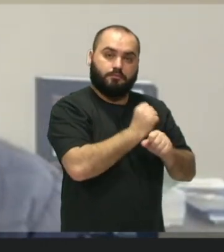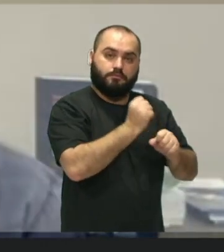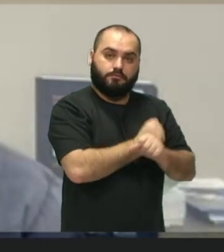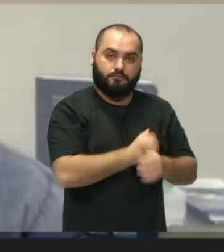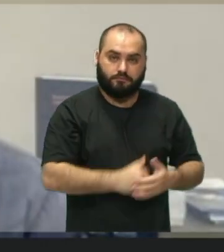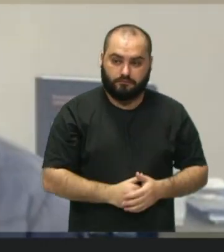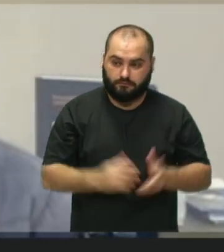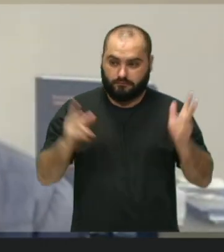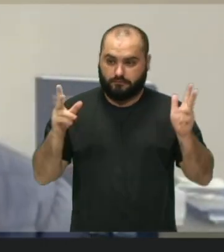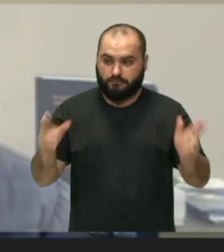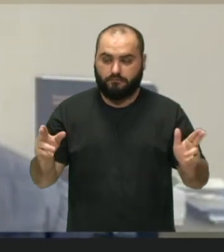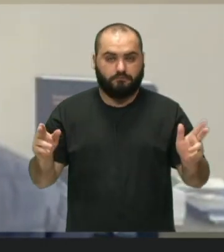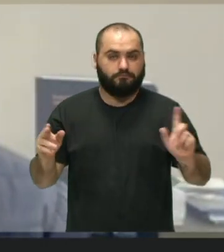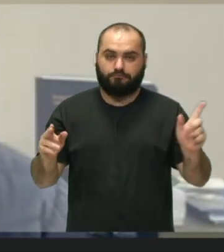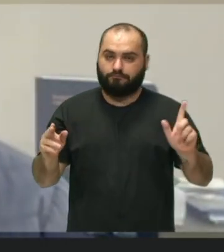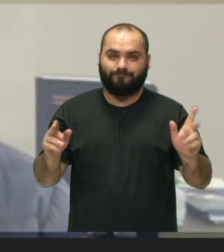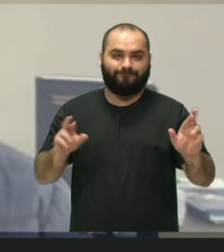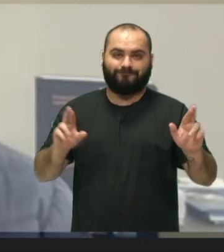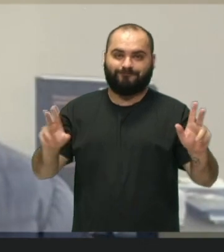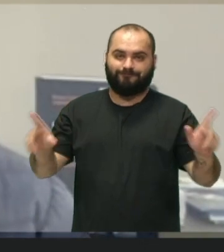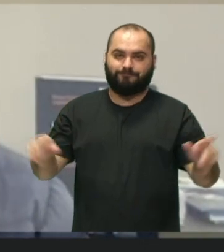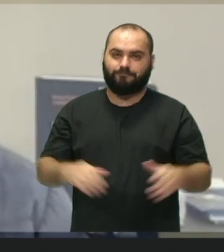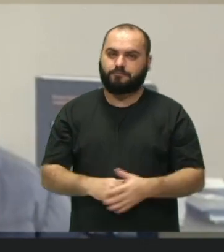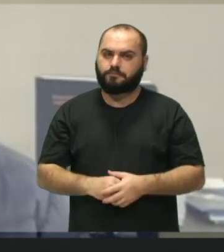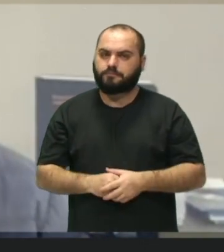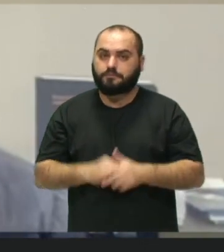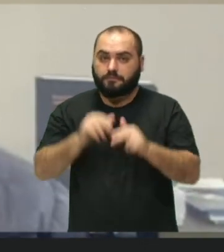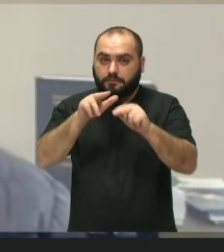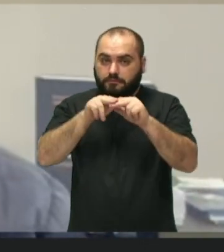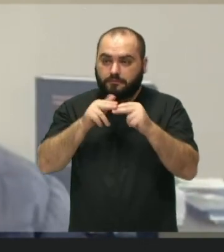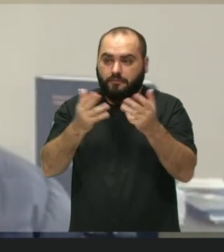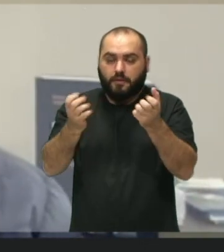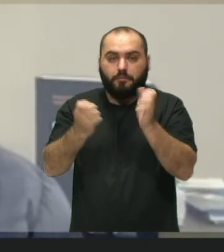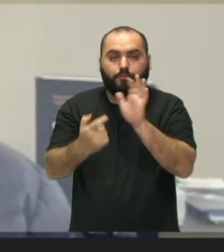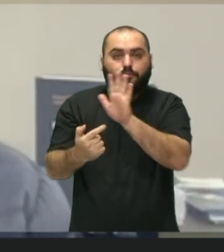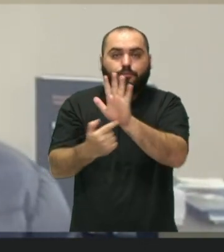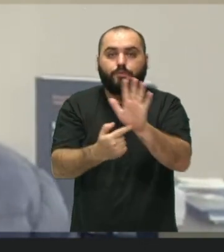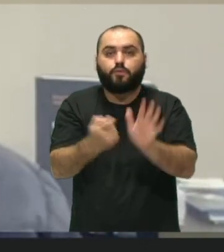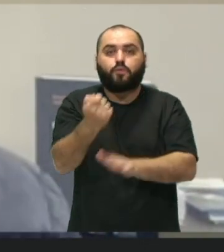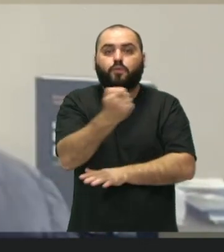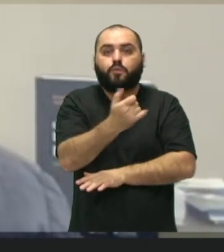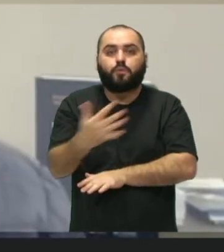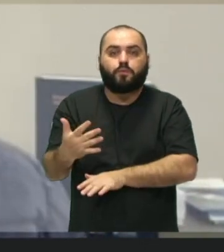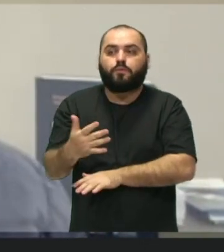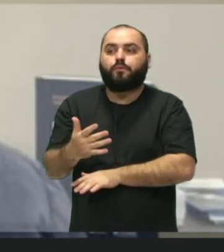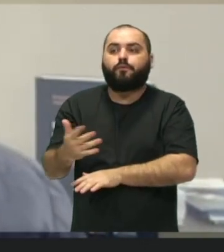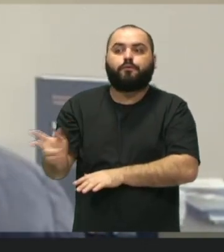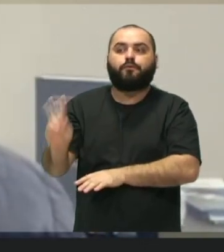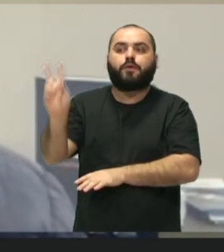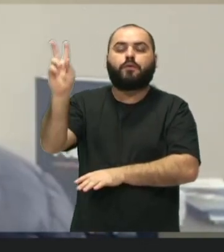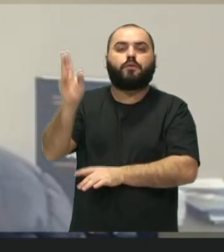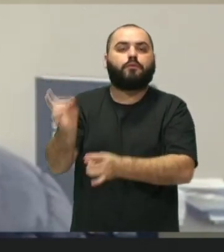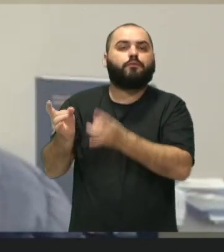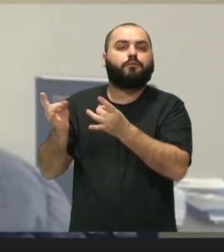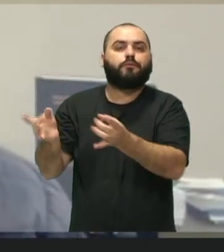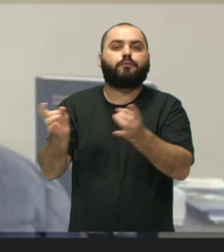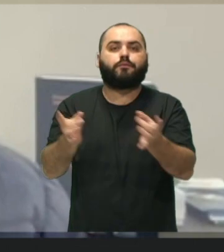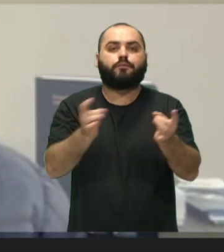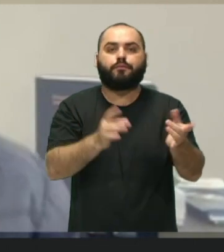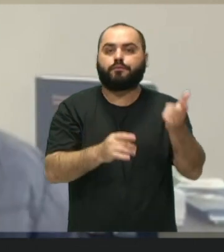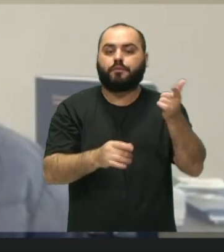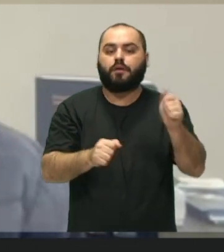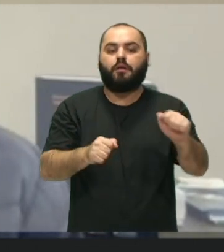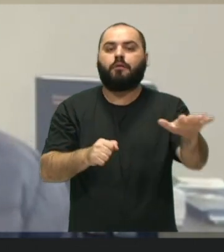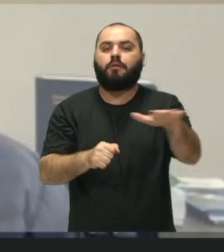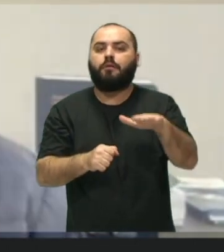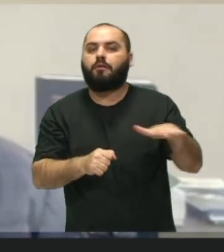mesmo rito. Então, nós queremos mostrar, inclusive, os números dessa área. Quais são os valores que estão sendo vendidos por essa área,